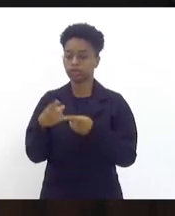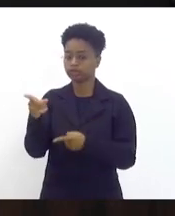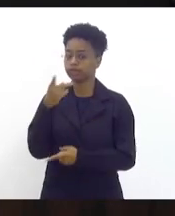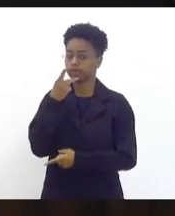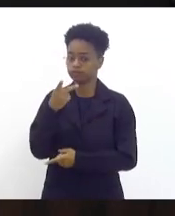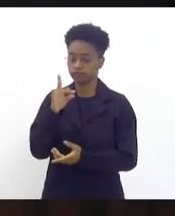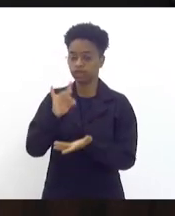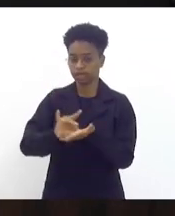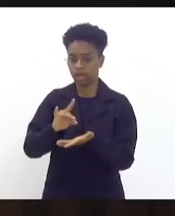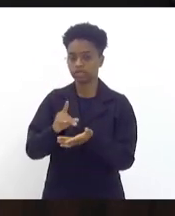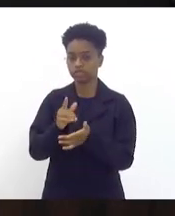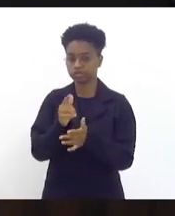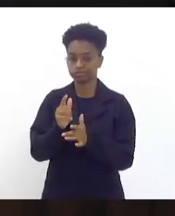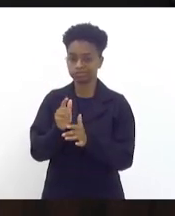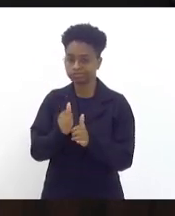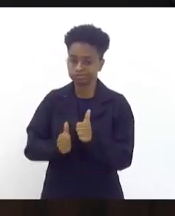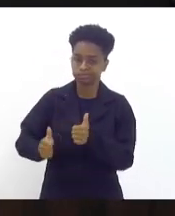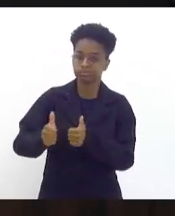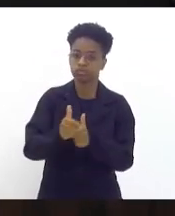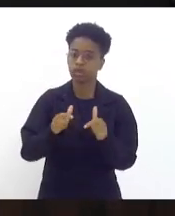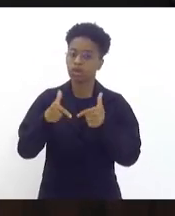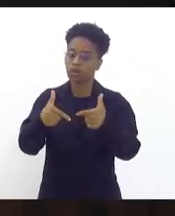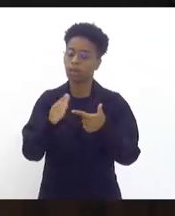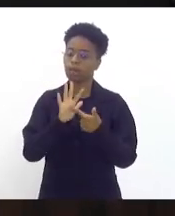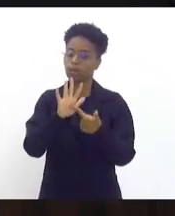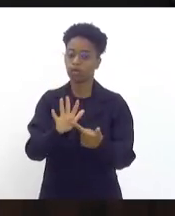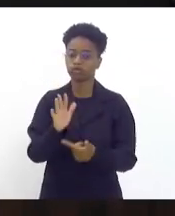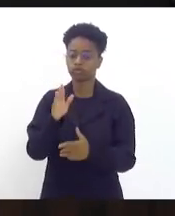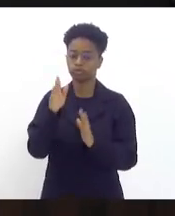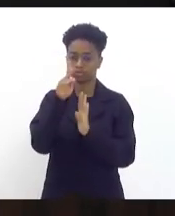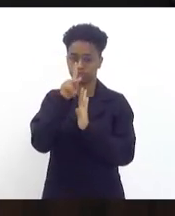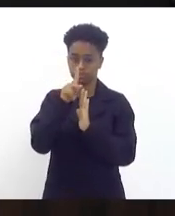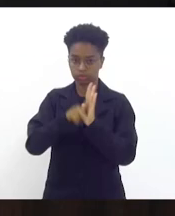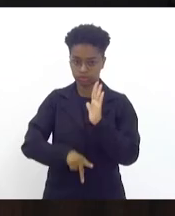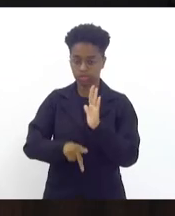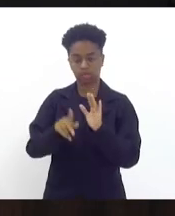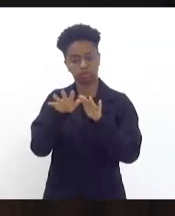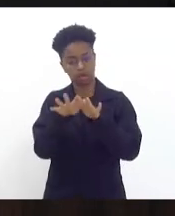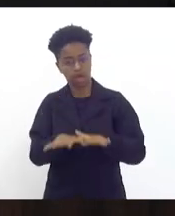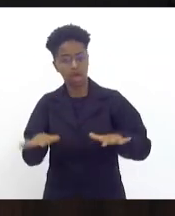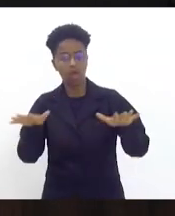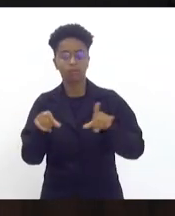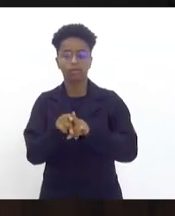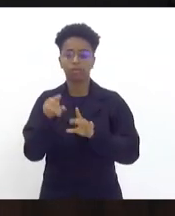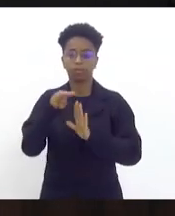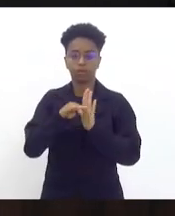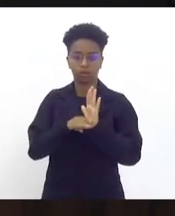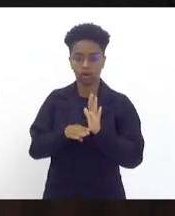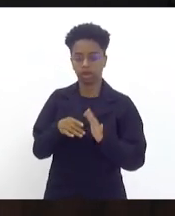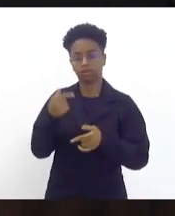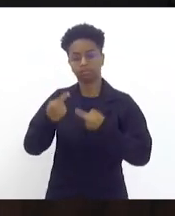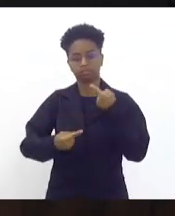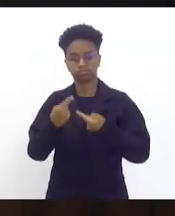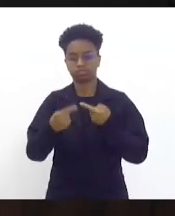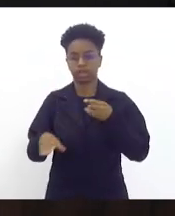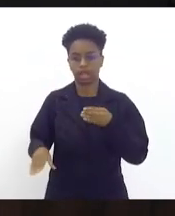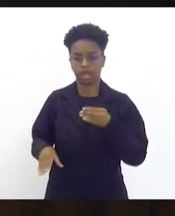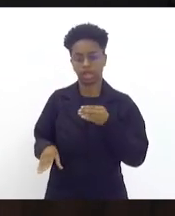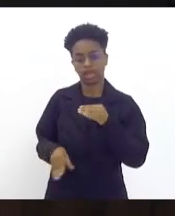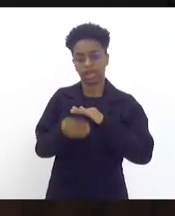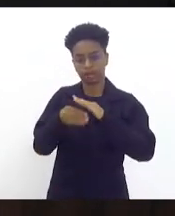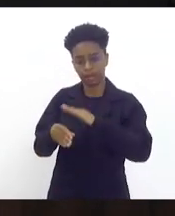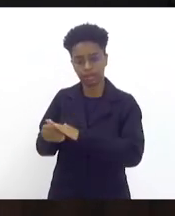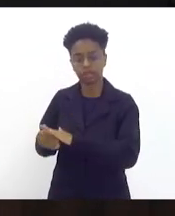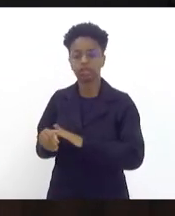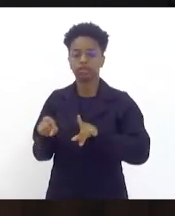de fato sai na Vanguarda e apresenta um projeto amplo é um programa que vai ser debatido aqui receber as emendas necessárias receber